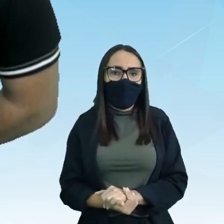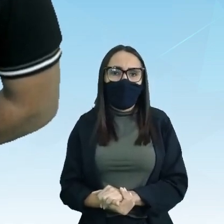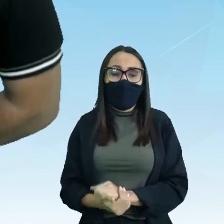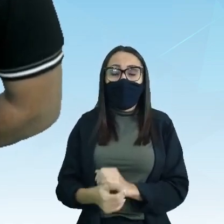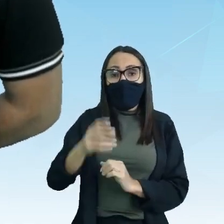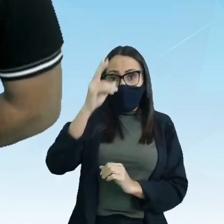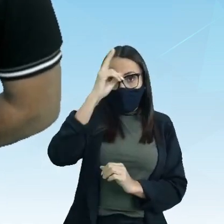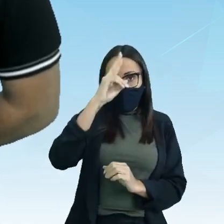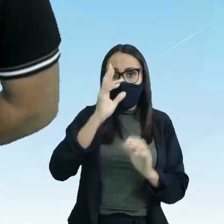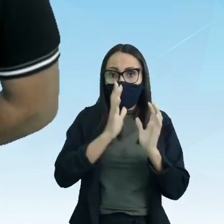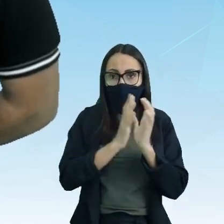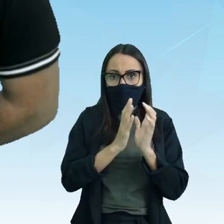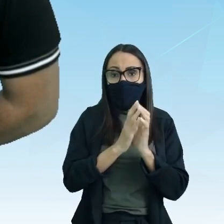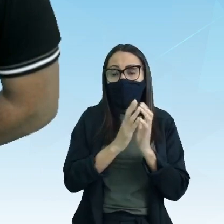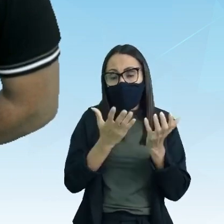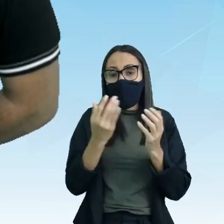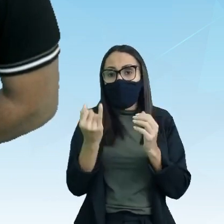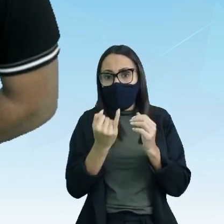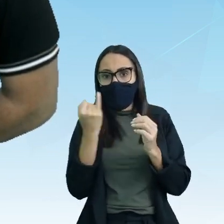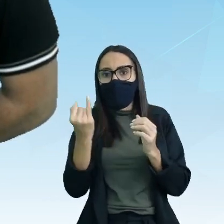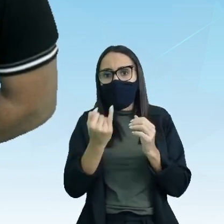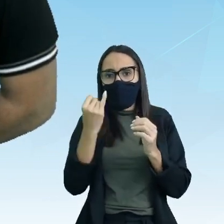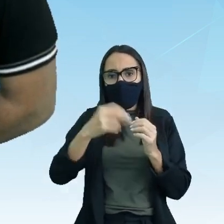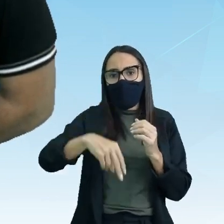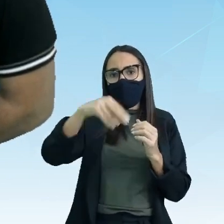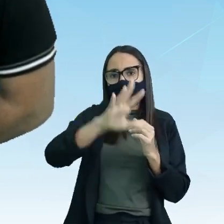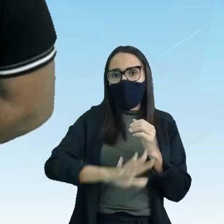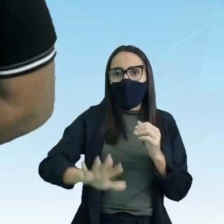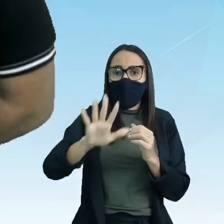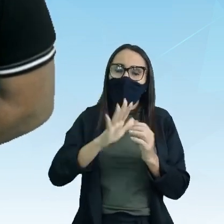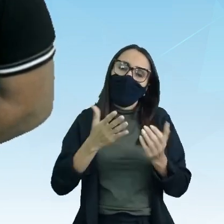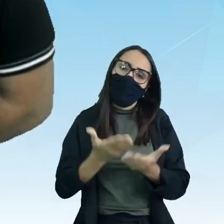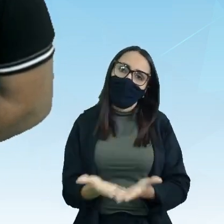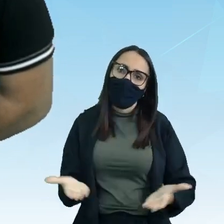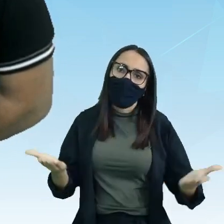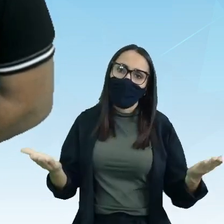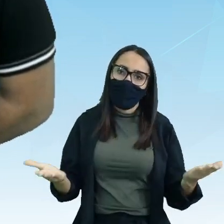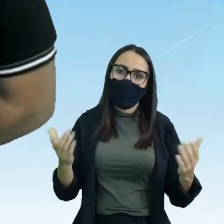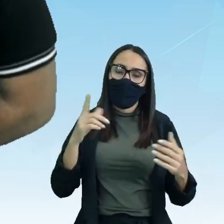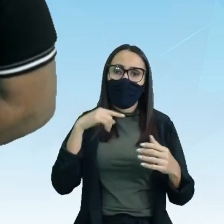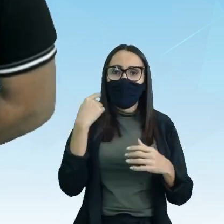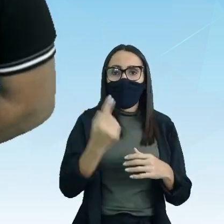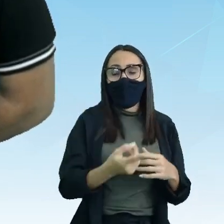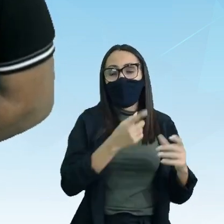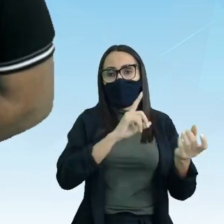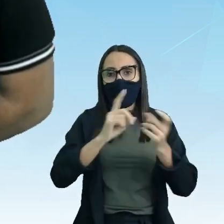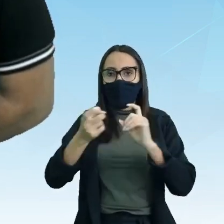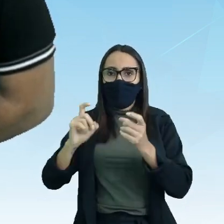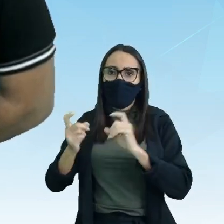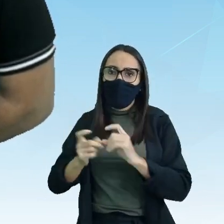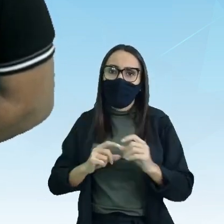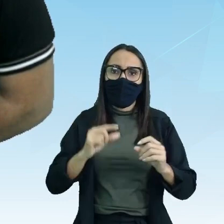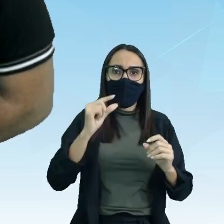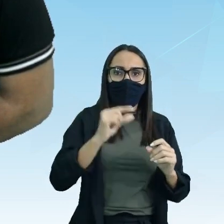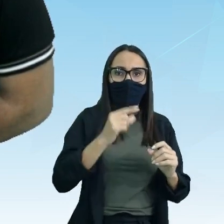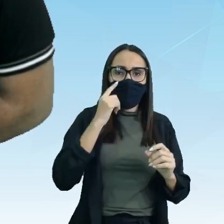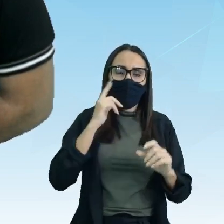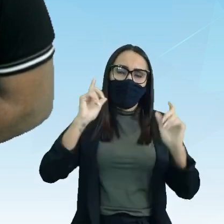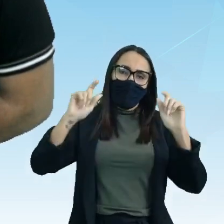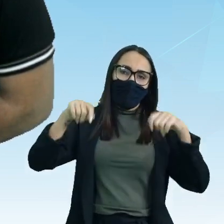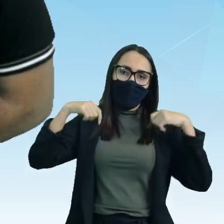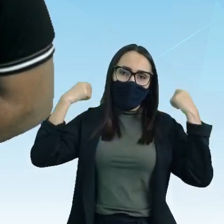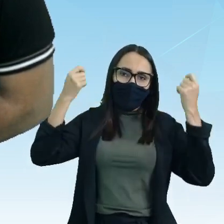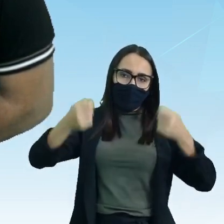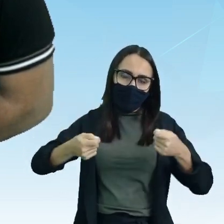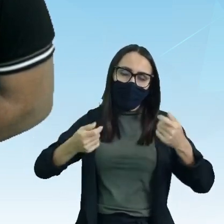Lembrando que Recife é uma cidade de grande importância para o Nordeste. Então, é aí, estudante. Então, hoje a gente debateu um pouco sobre o mercado de São